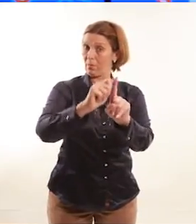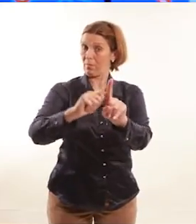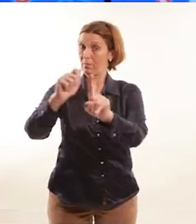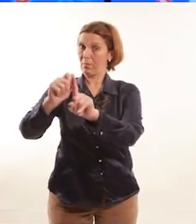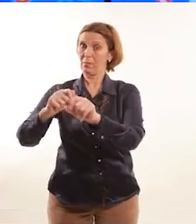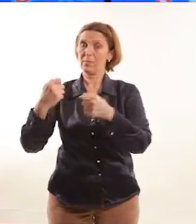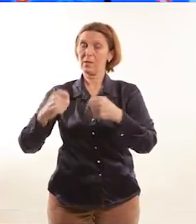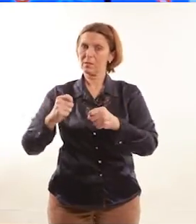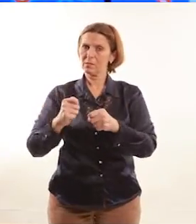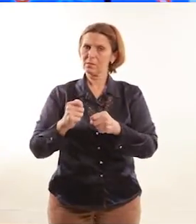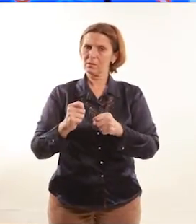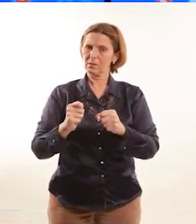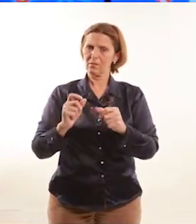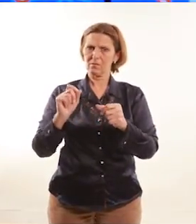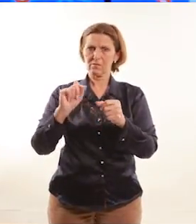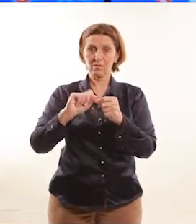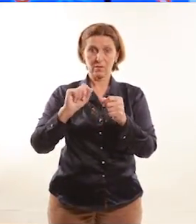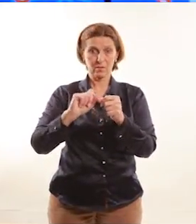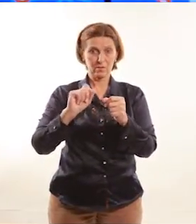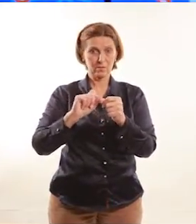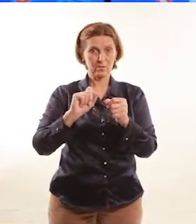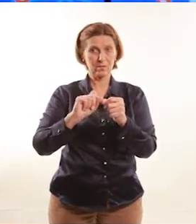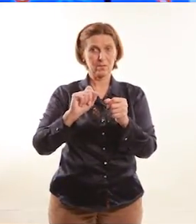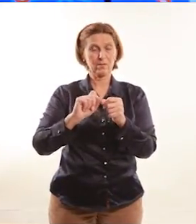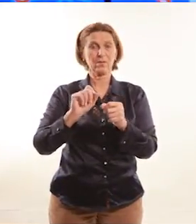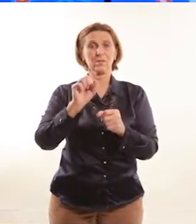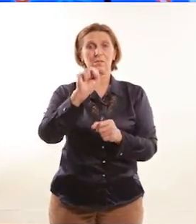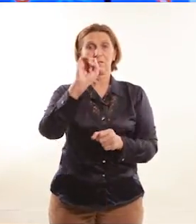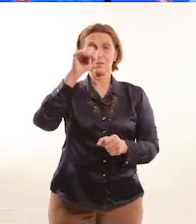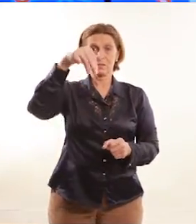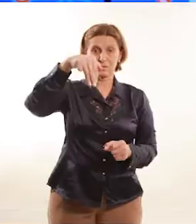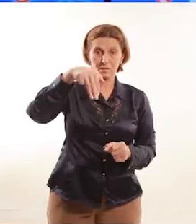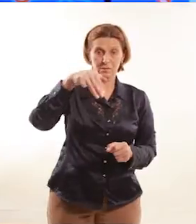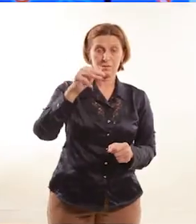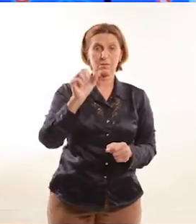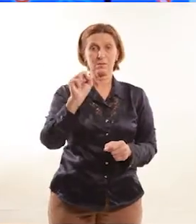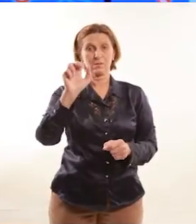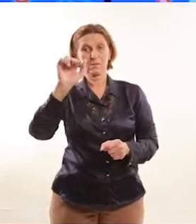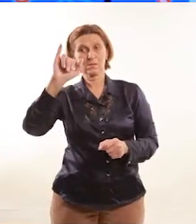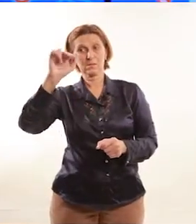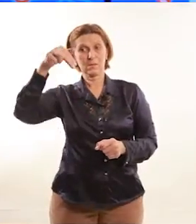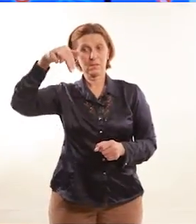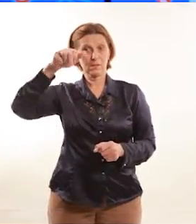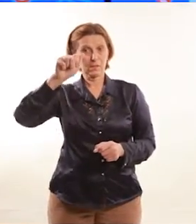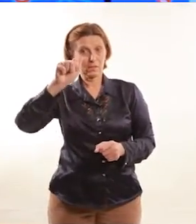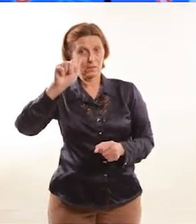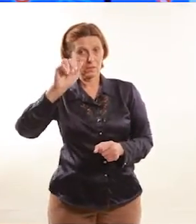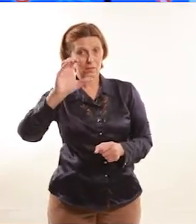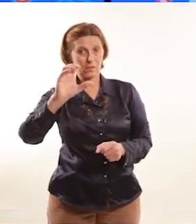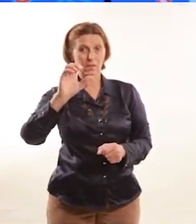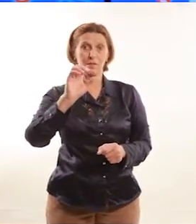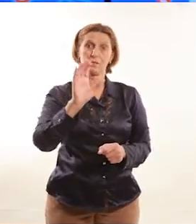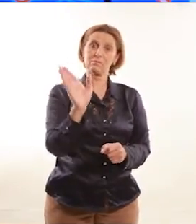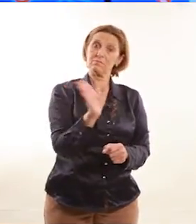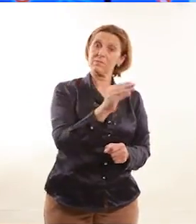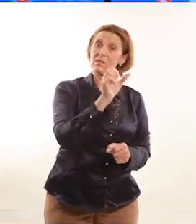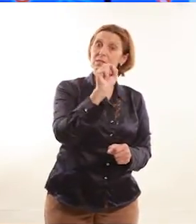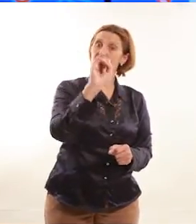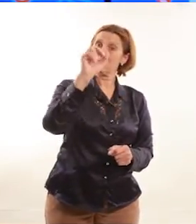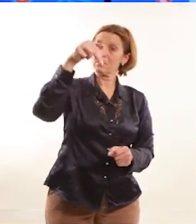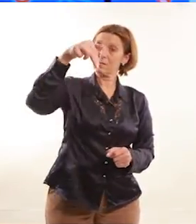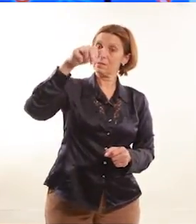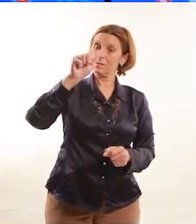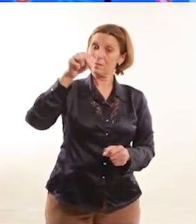portaria, deve ser alimentados os bancos SIM, SINASC, SINAM, né, que são os bancos que trabalham geralmente a